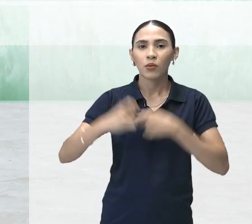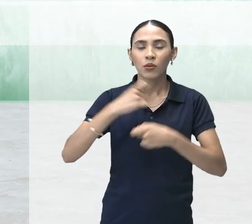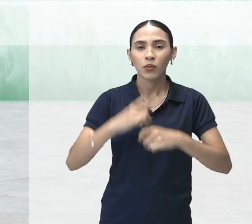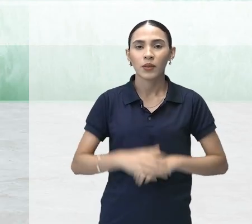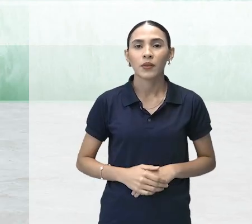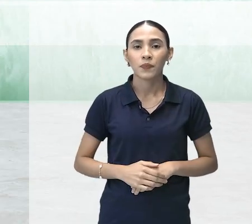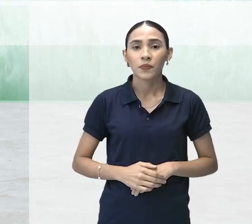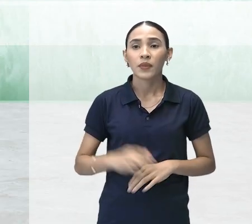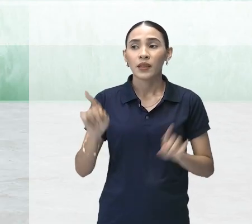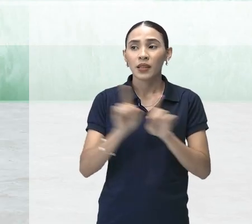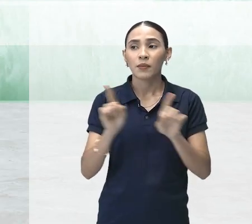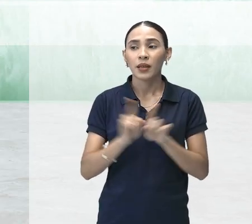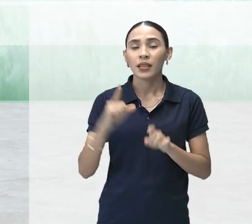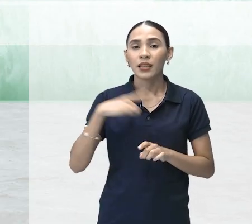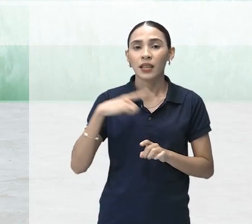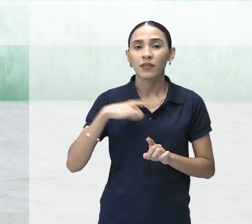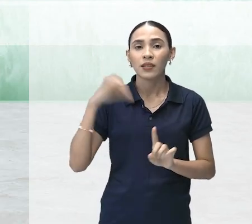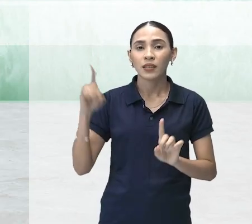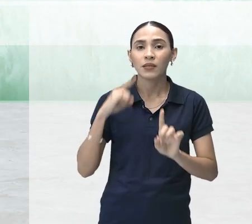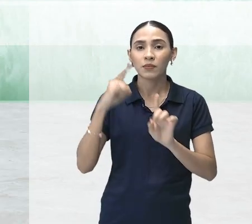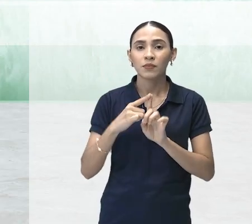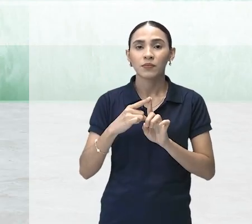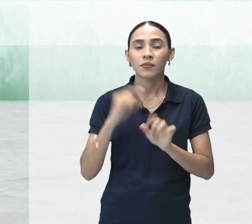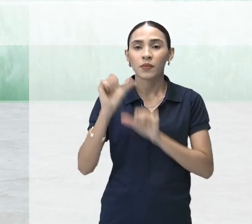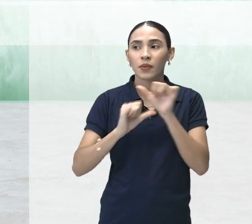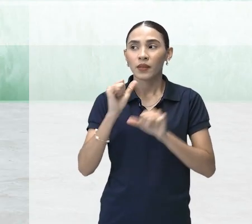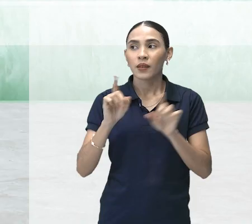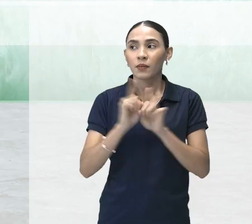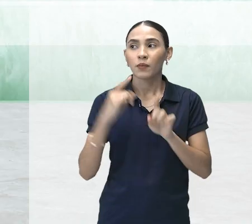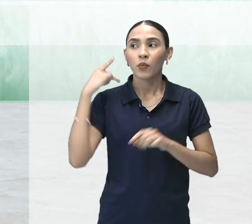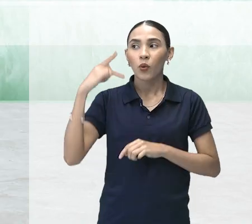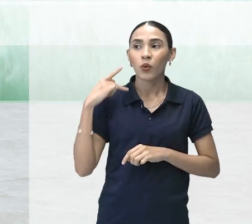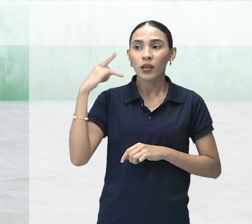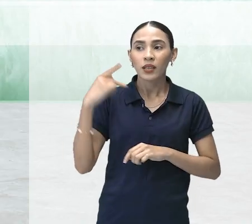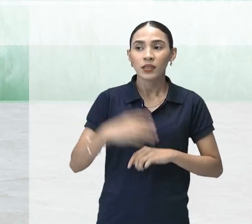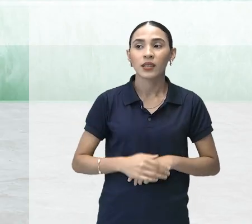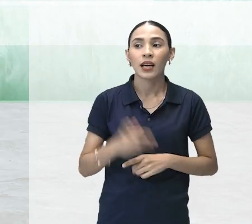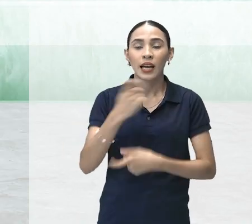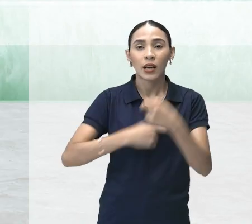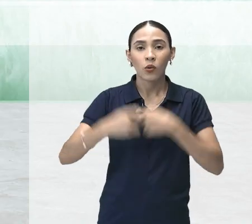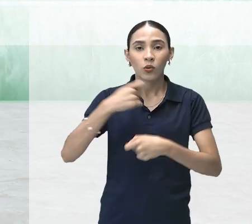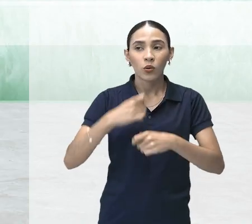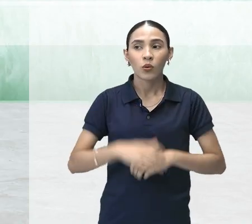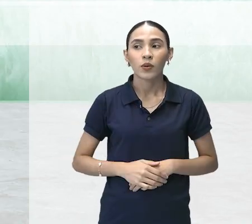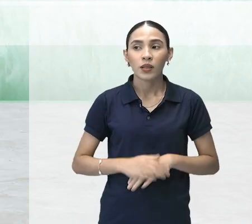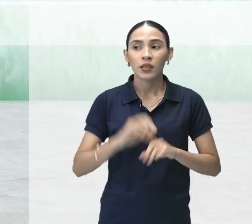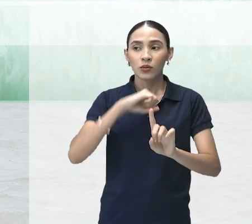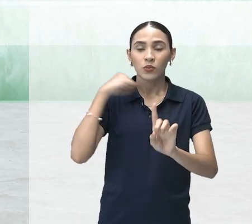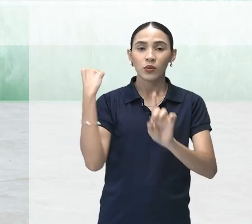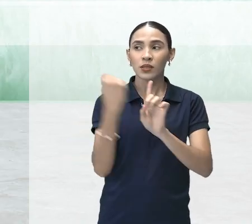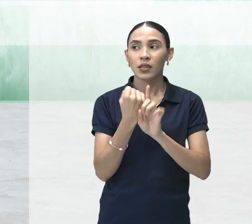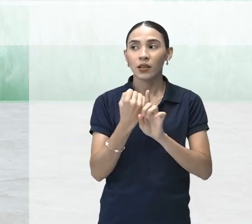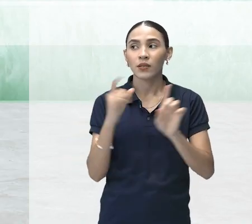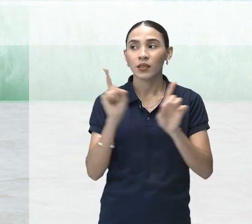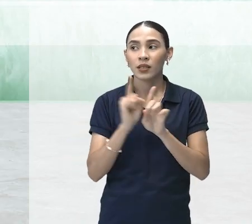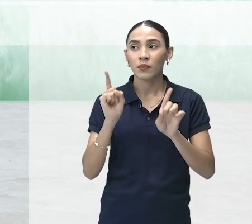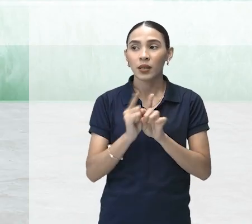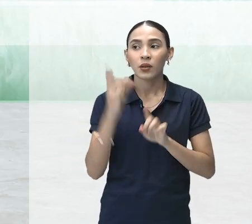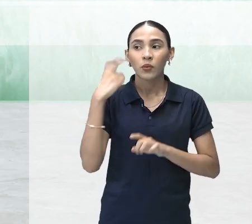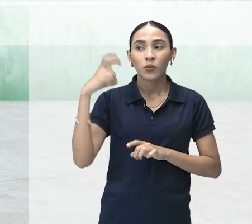econômica. Houve significativas transformações políticas, econômicas, sociais